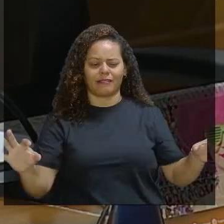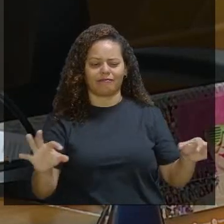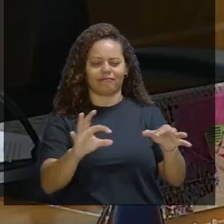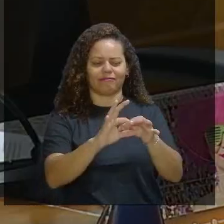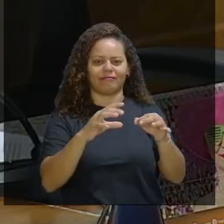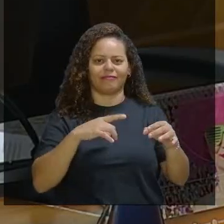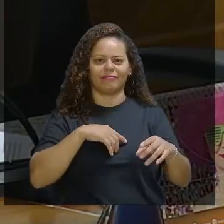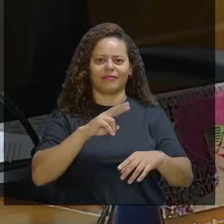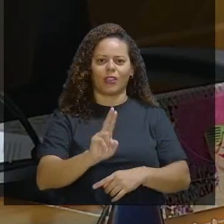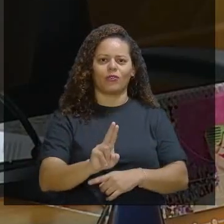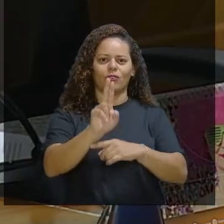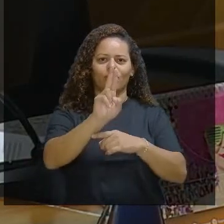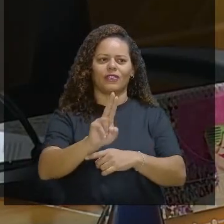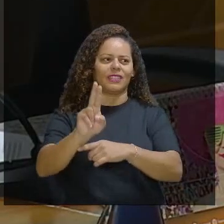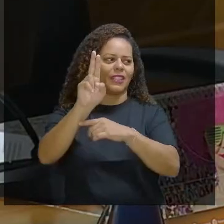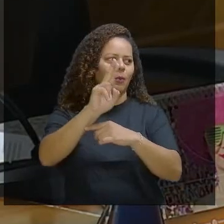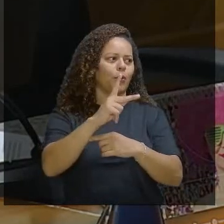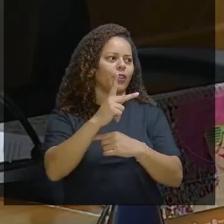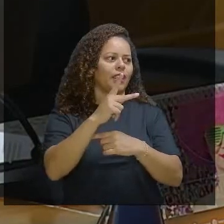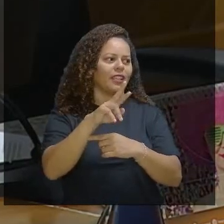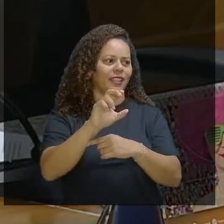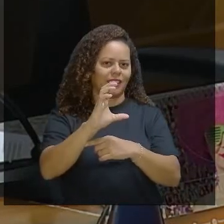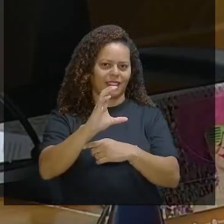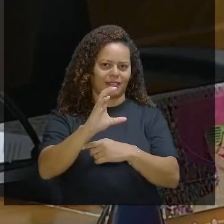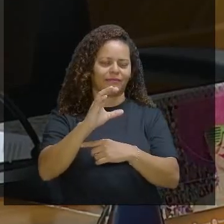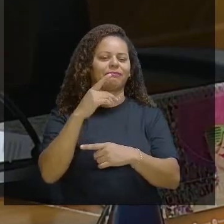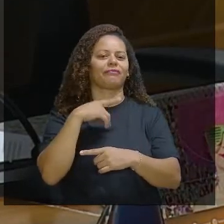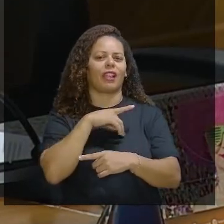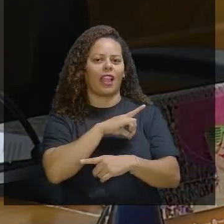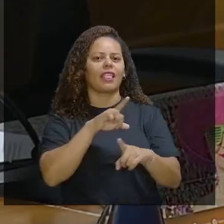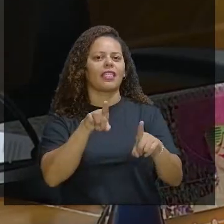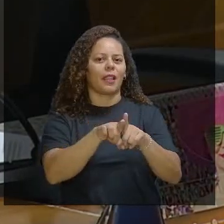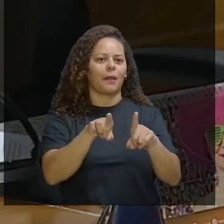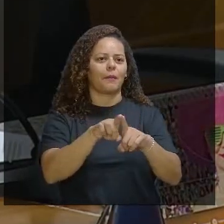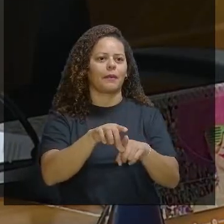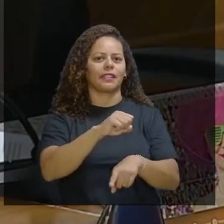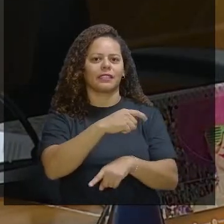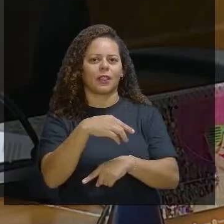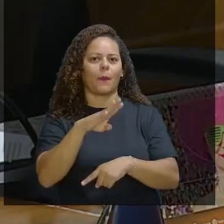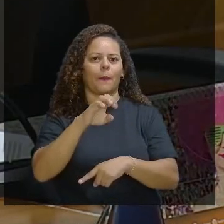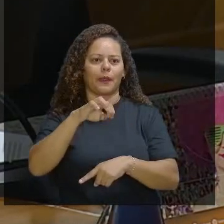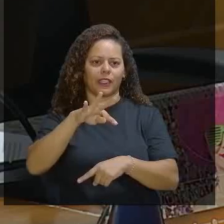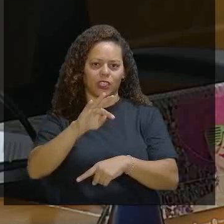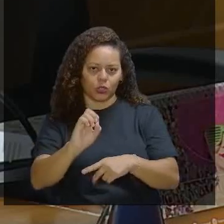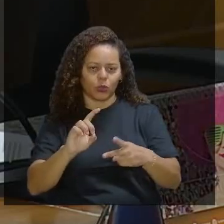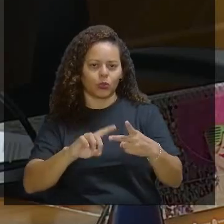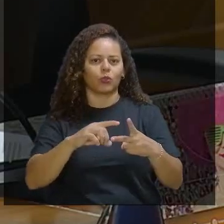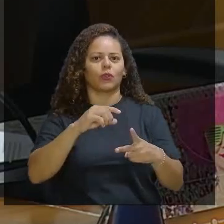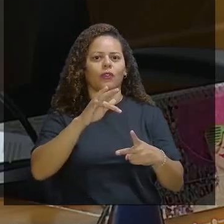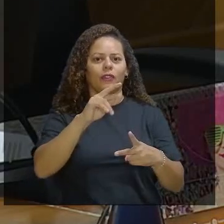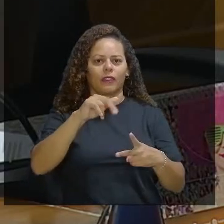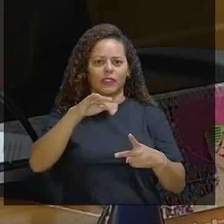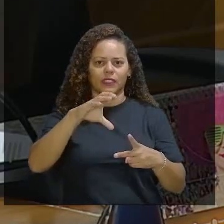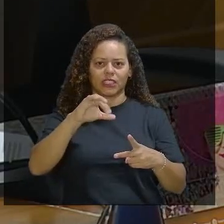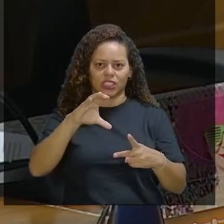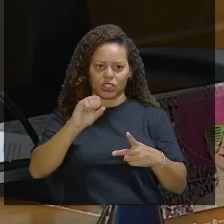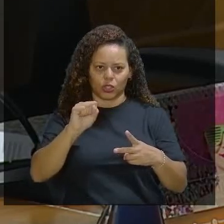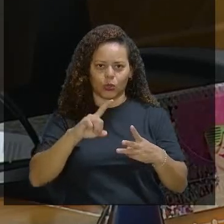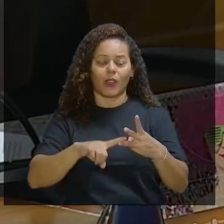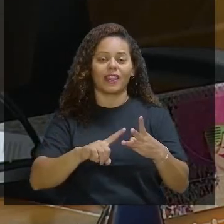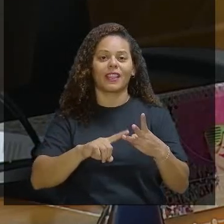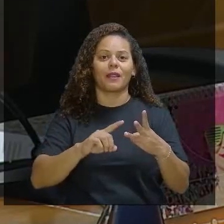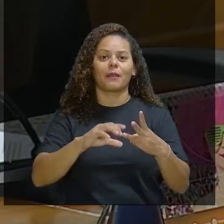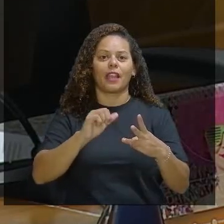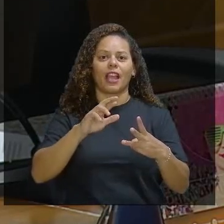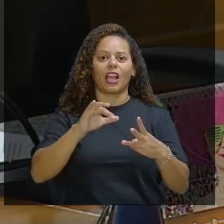Pontifícia Universidade Católica de Minas Gerais, como o Colégio São Bento, o Colégio São Francisco e o Colégio